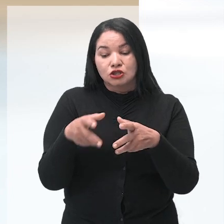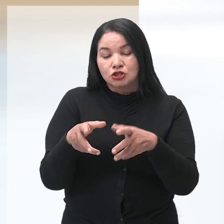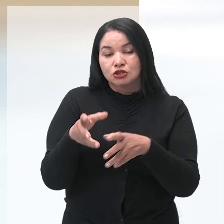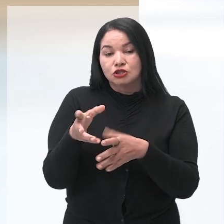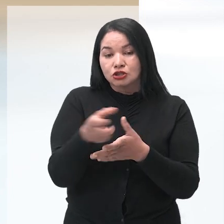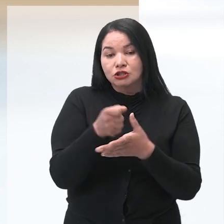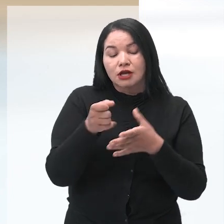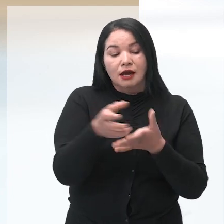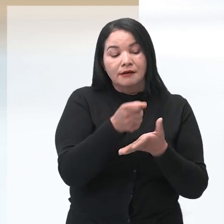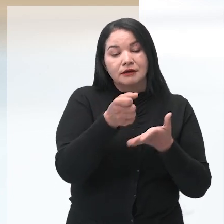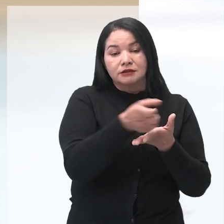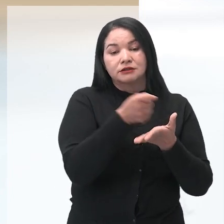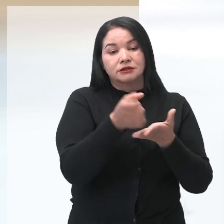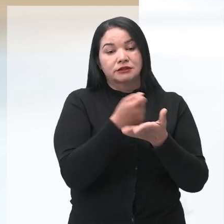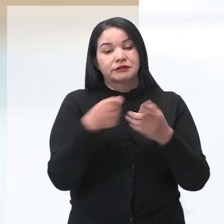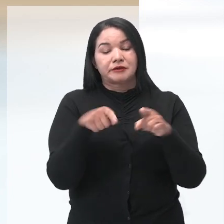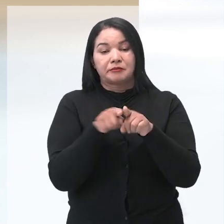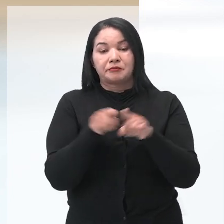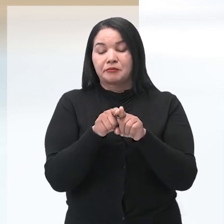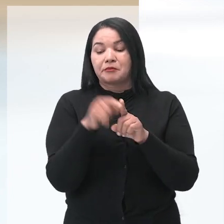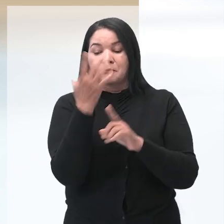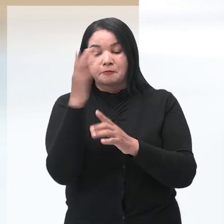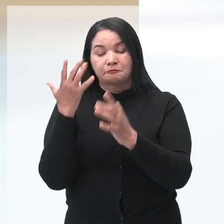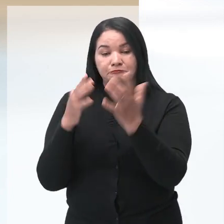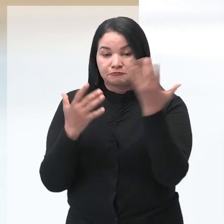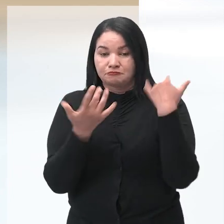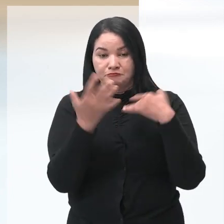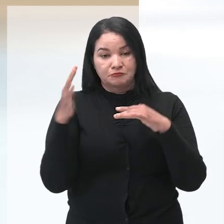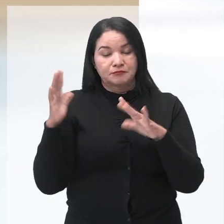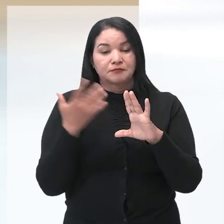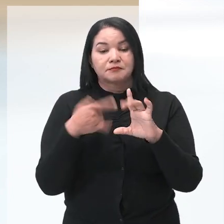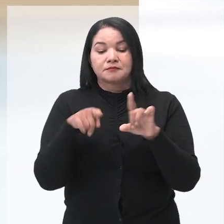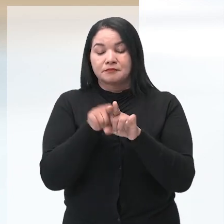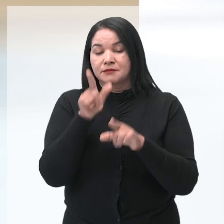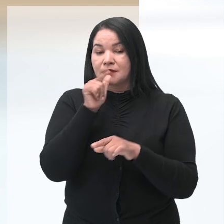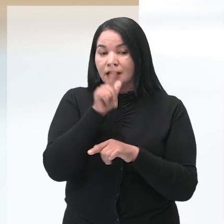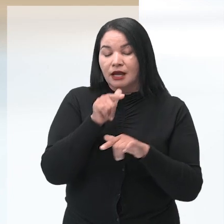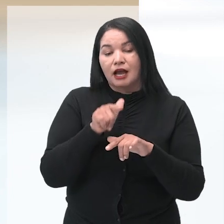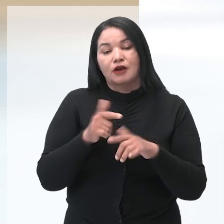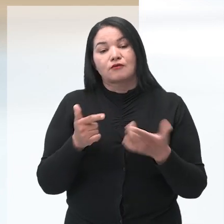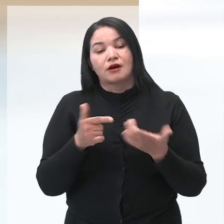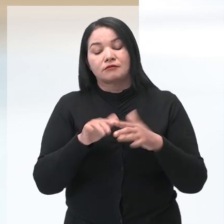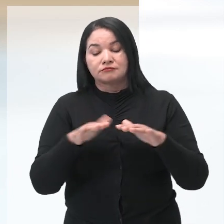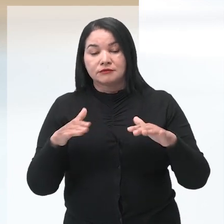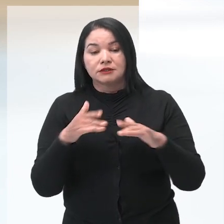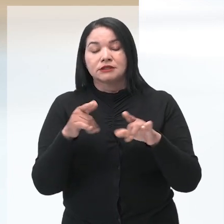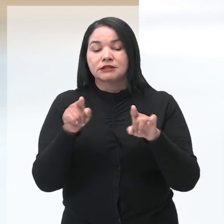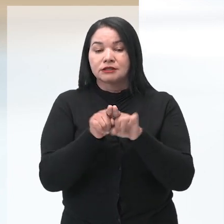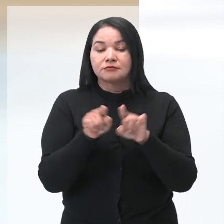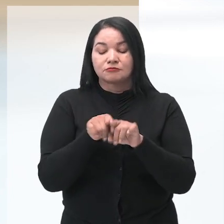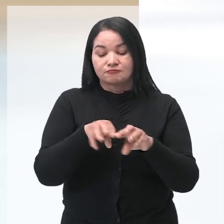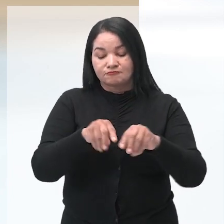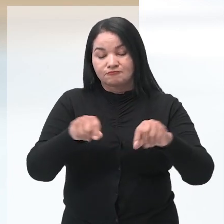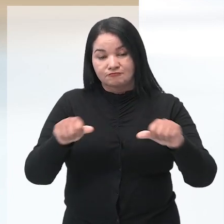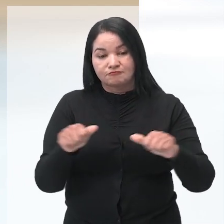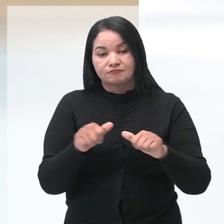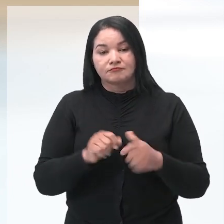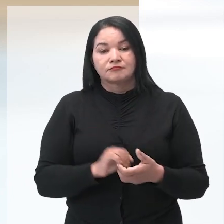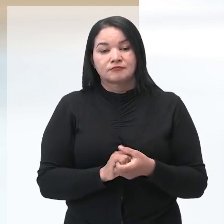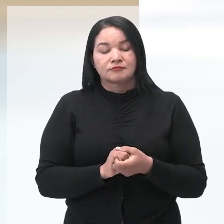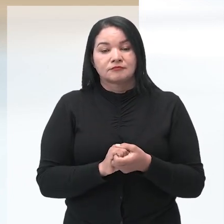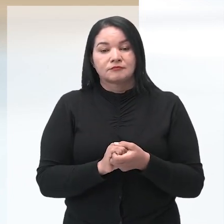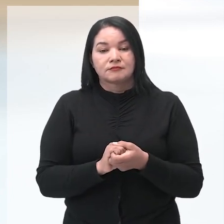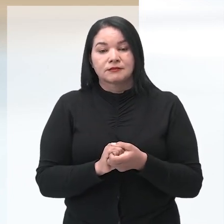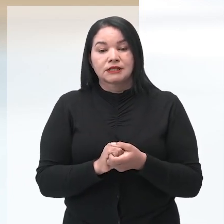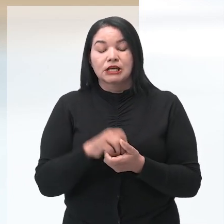virgens, preservando florestas, né, água e minérios. Olha que ponto importante, né? Se formos